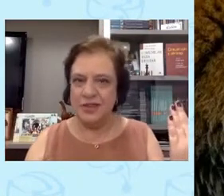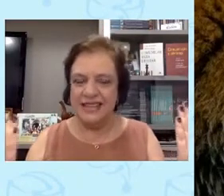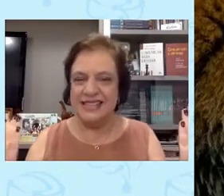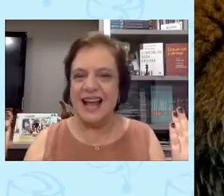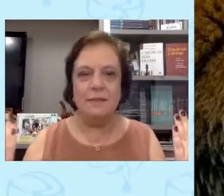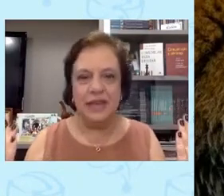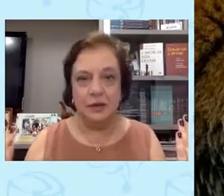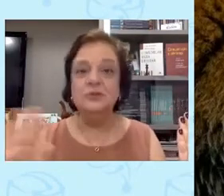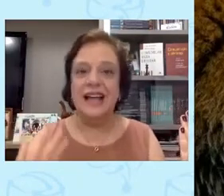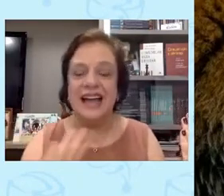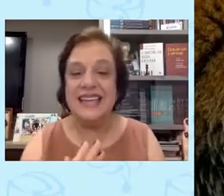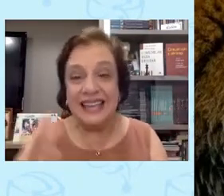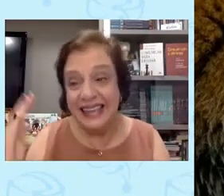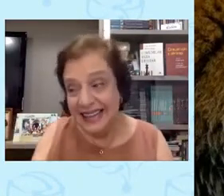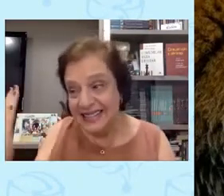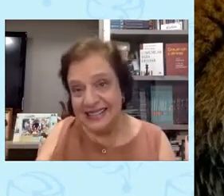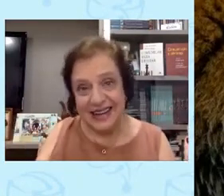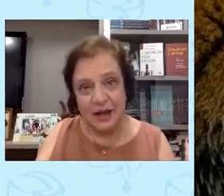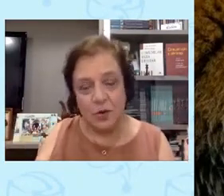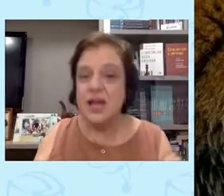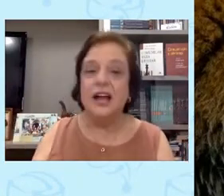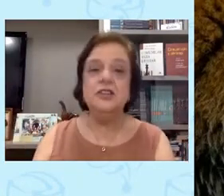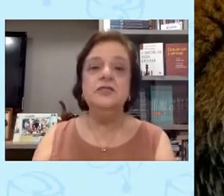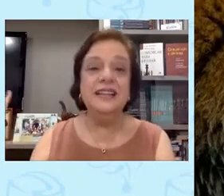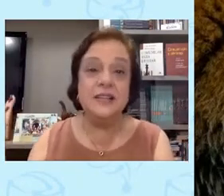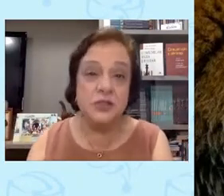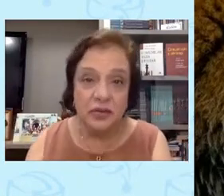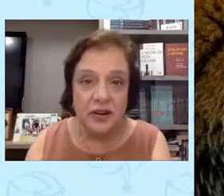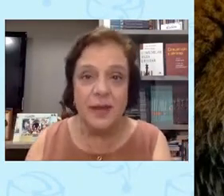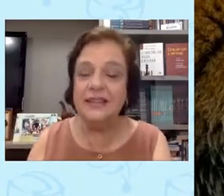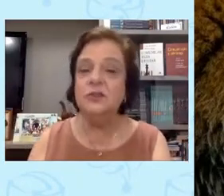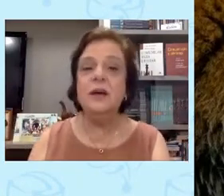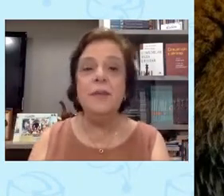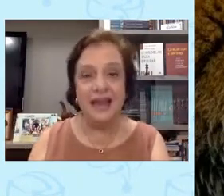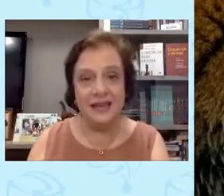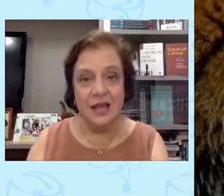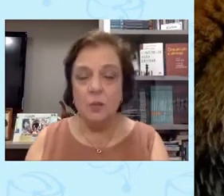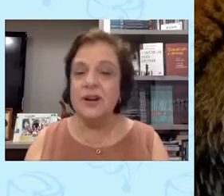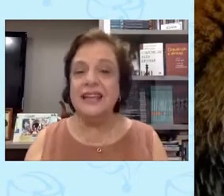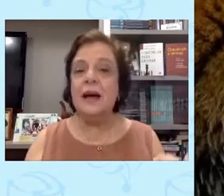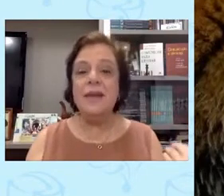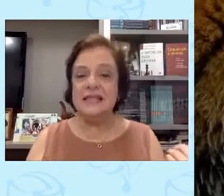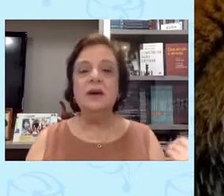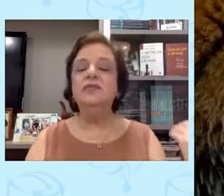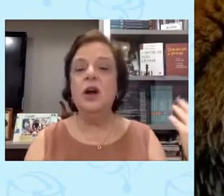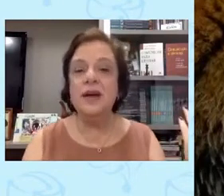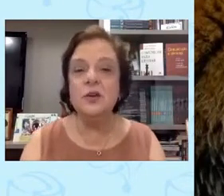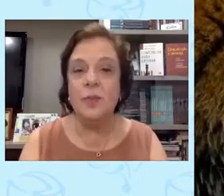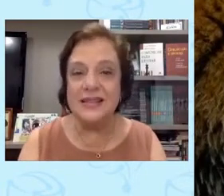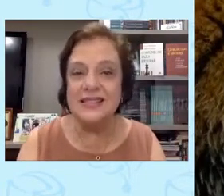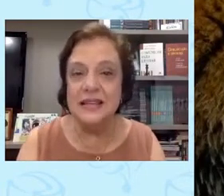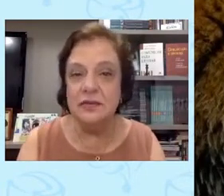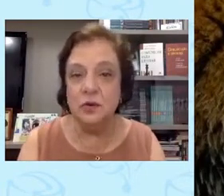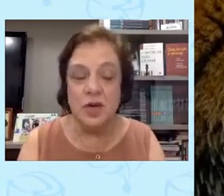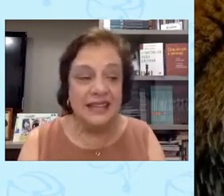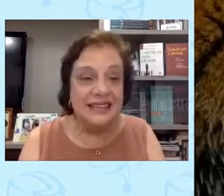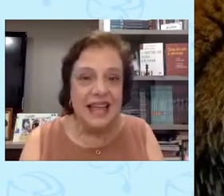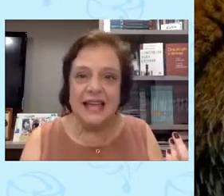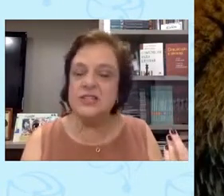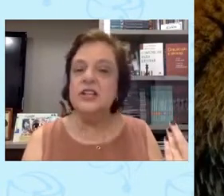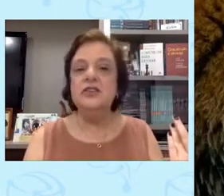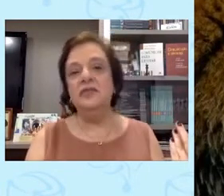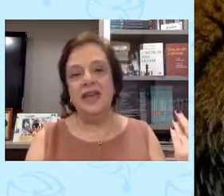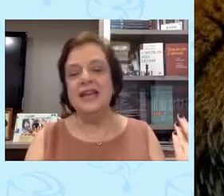no meio desse caminho e aqui nesse extremo a gente vai ter sofrimento também. Porque da mesma forma que o passivo